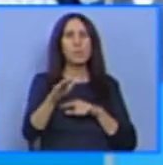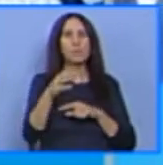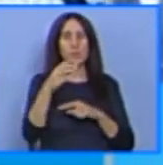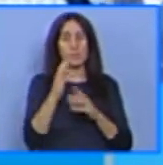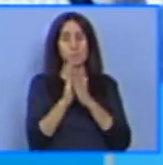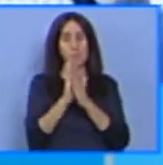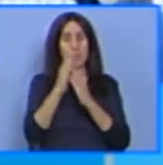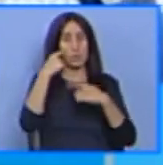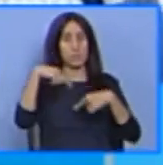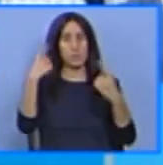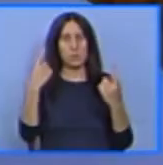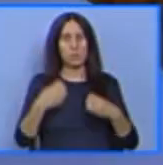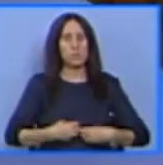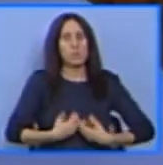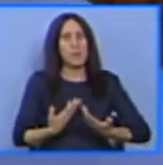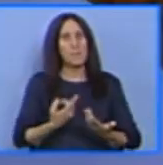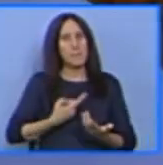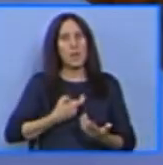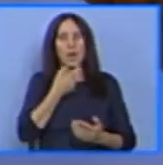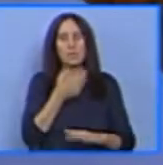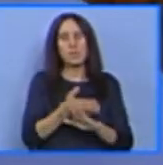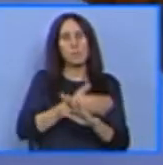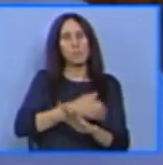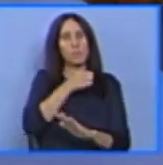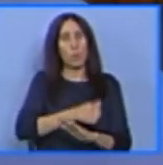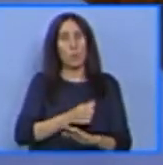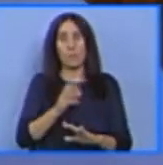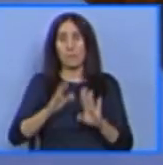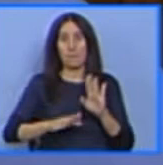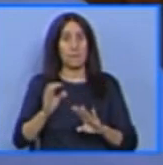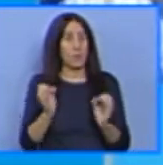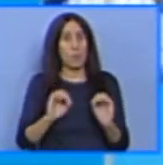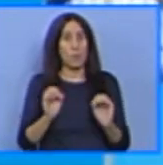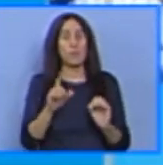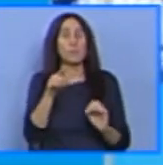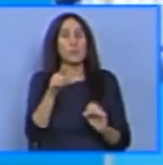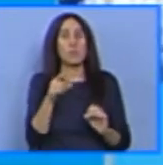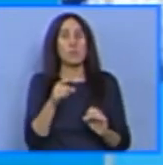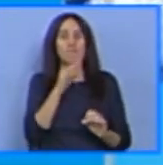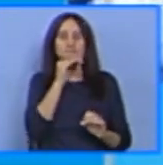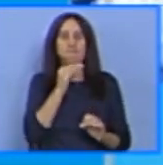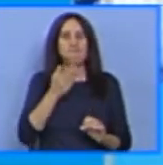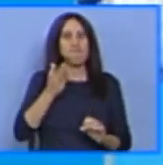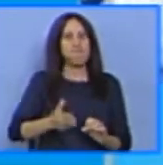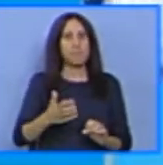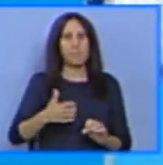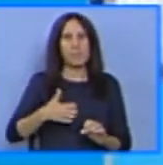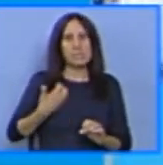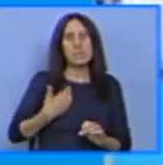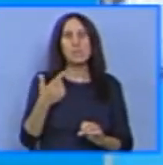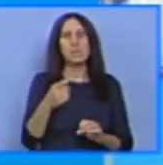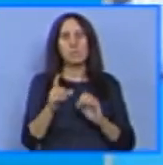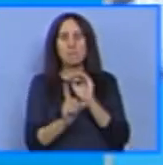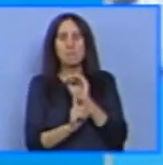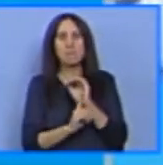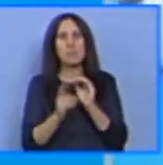manifestações religiosas passaram a ter de ser autorizadas e muitas vezes não eram, por alguma má vontade do poder civil. Portanto, desde tocar os sinos, procissões, portanto,